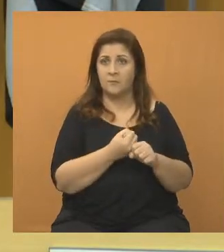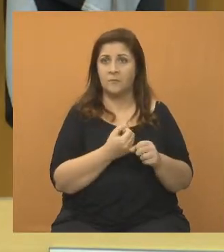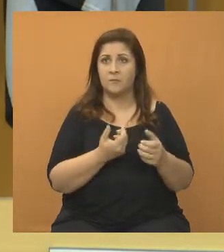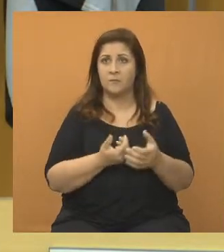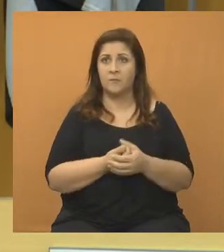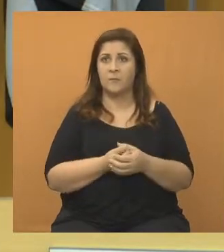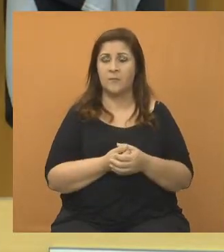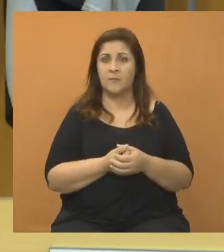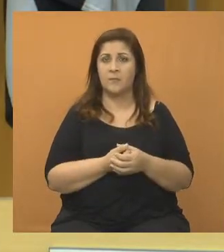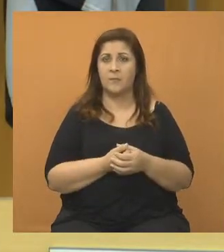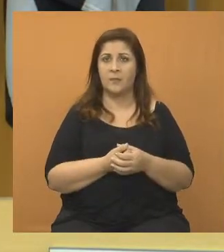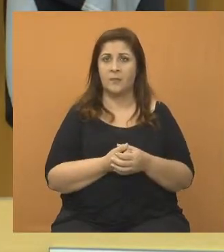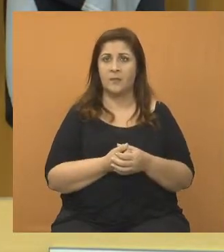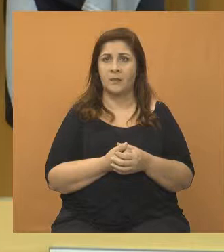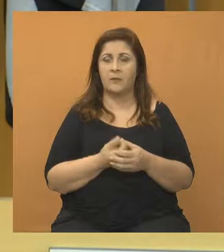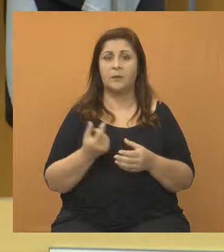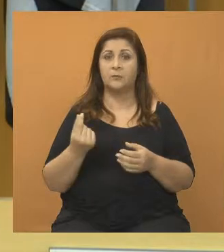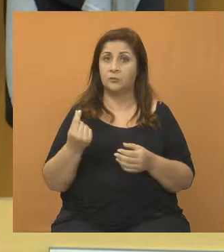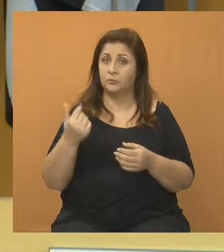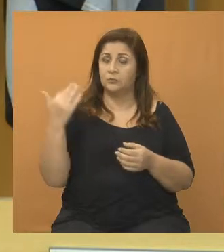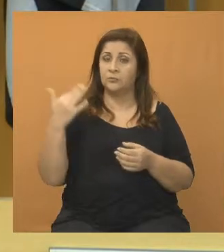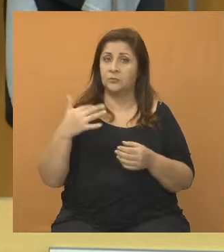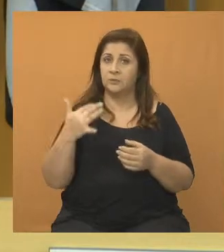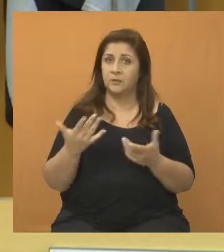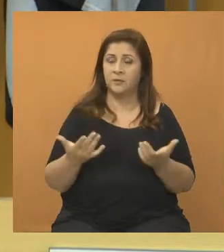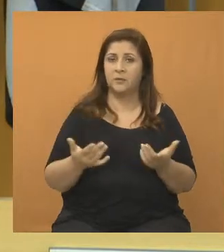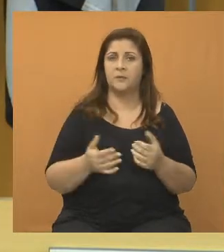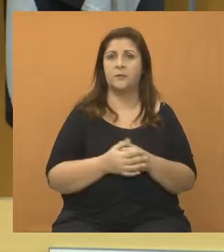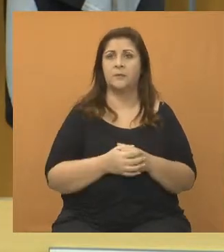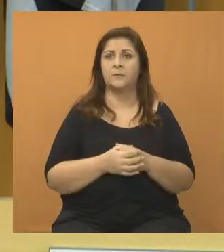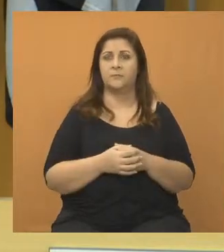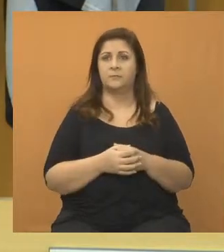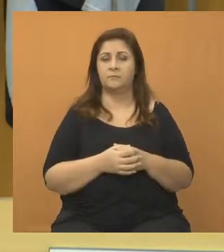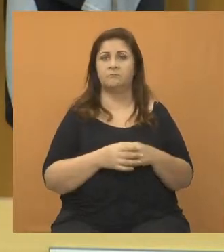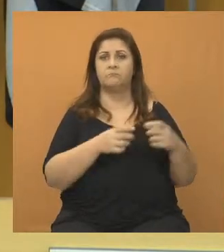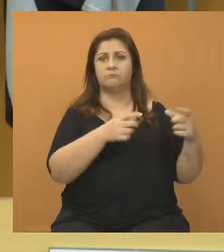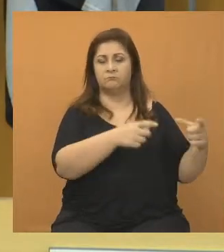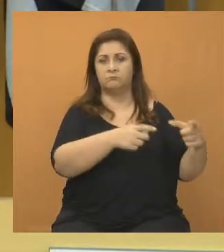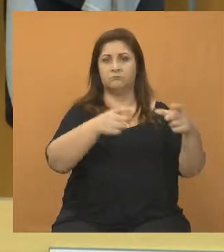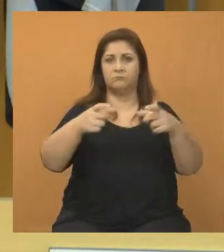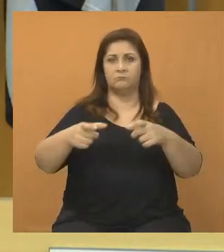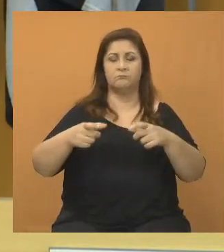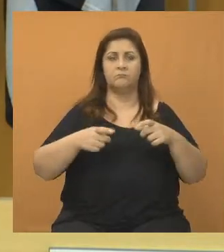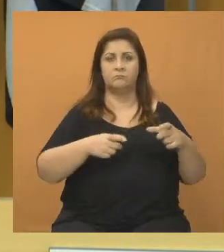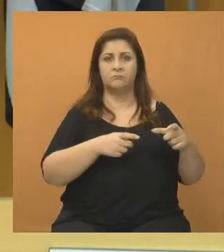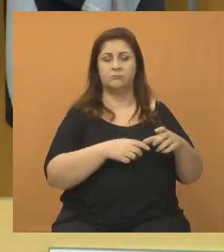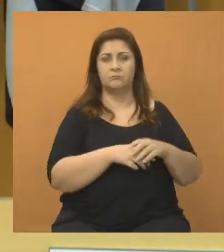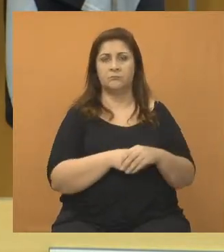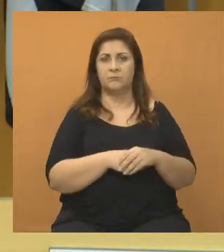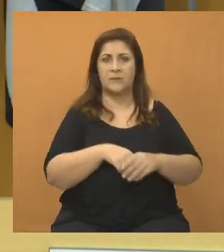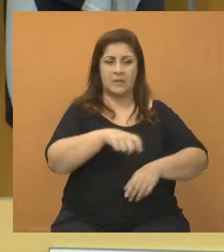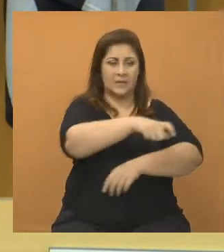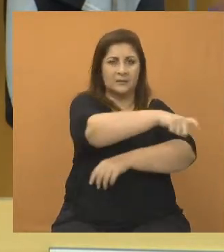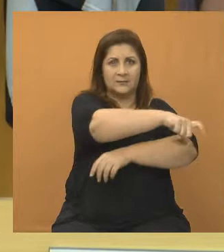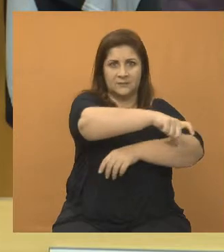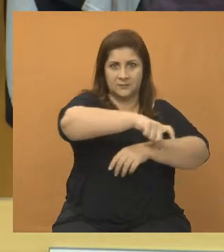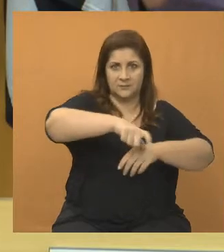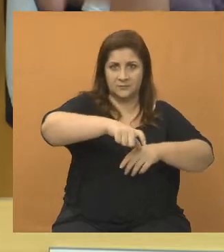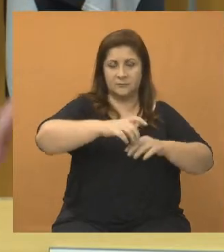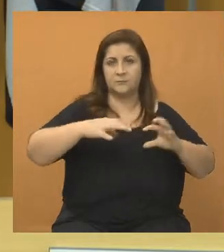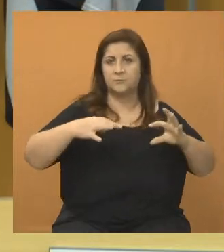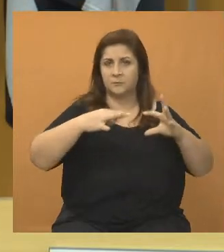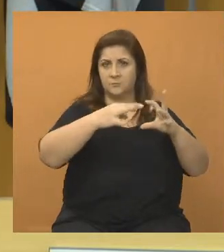financeiro de tesouro elevado, né? A gente vai fazer 1º de Maio, a gente está fazendo Igarapés, está fazendo asfalto toda aquela região